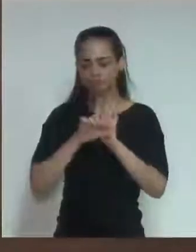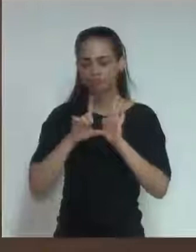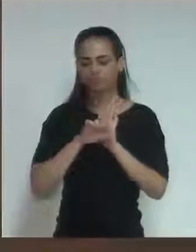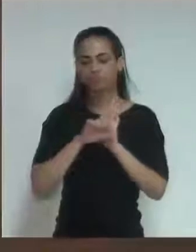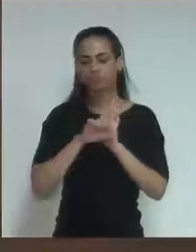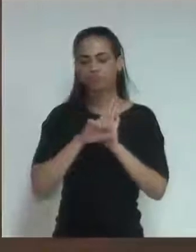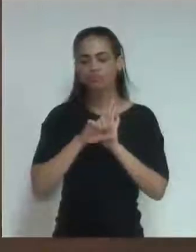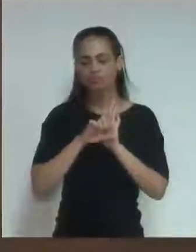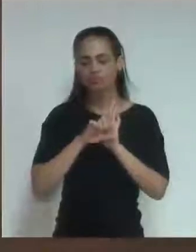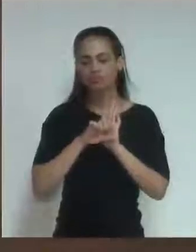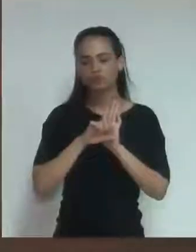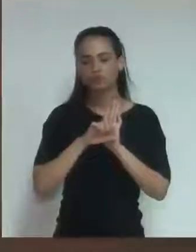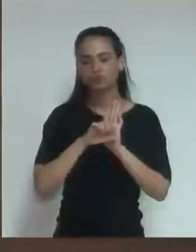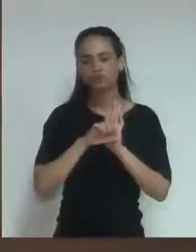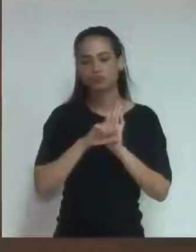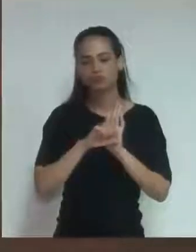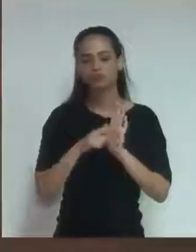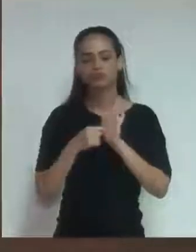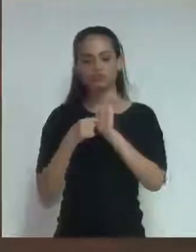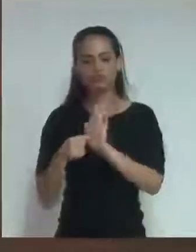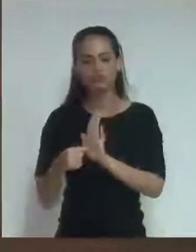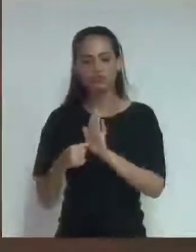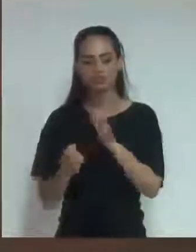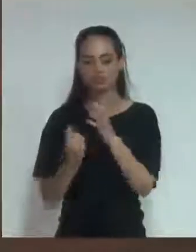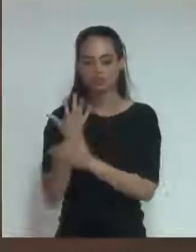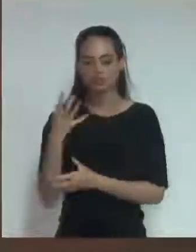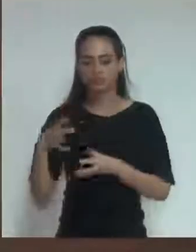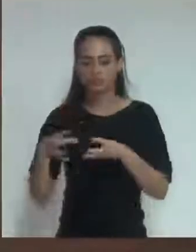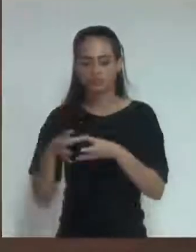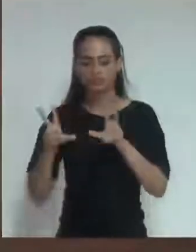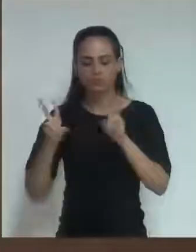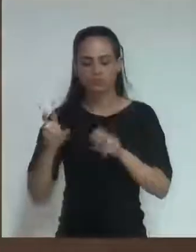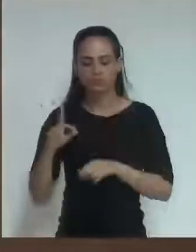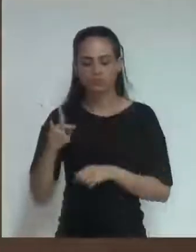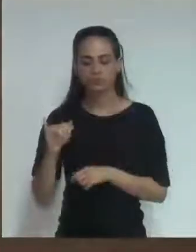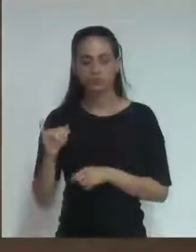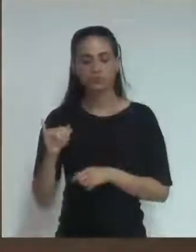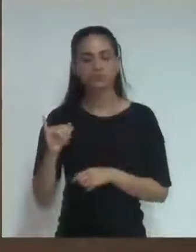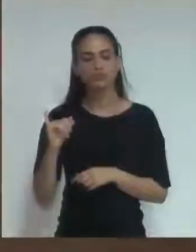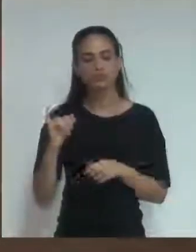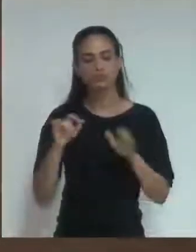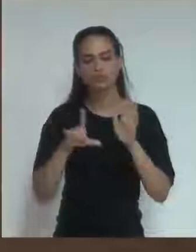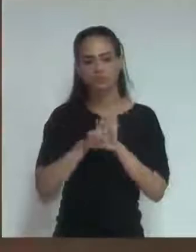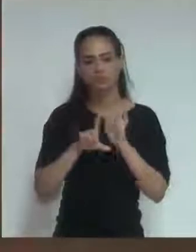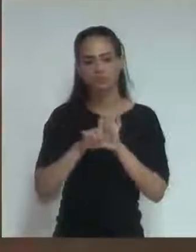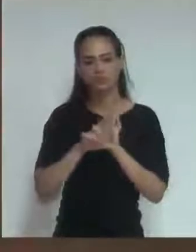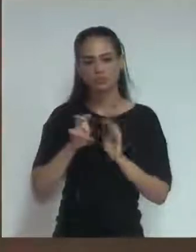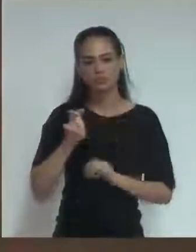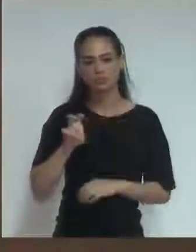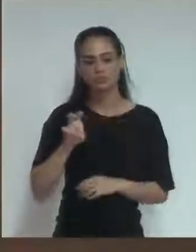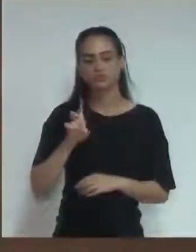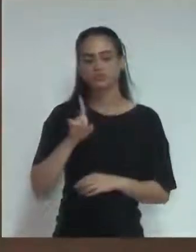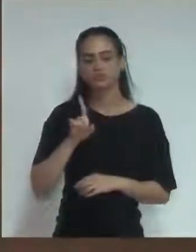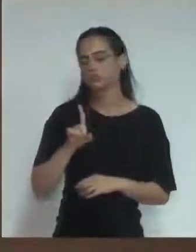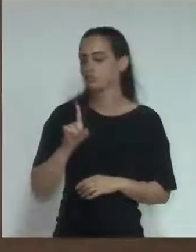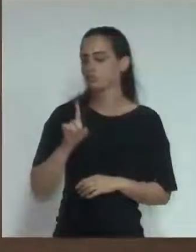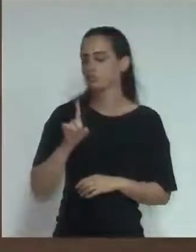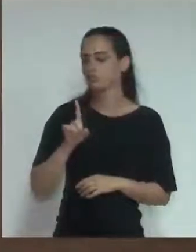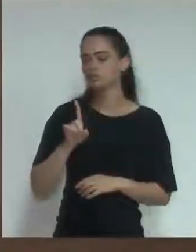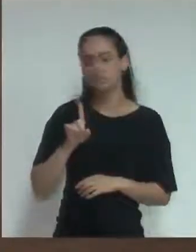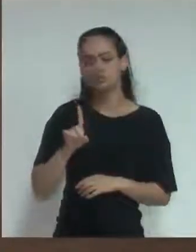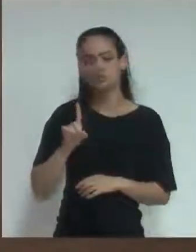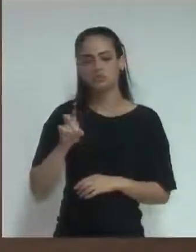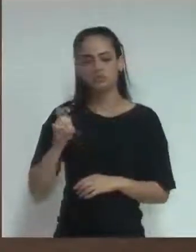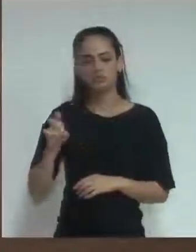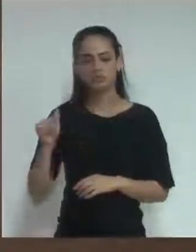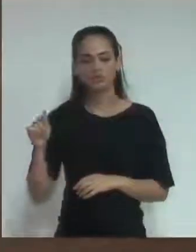né, a criação e o funcionamento de CPIs, ela é dada por uma lei de 52, né, a 1579, depois teve